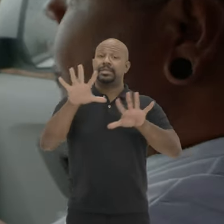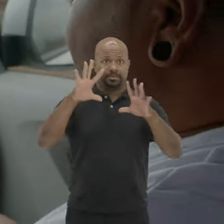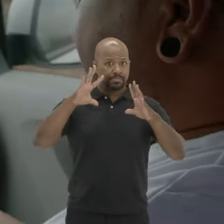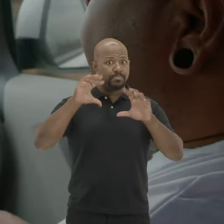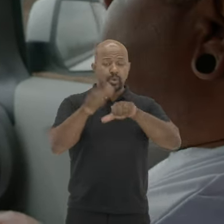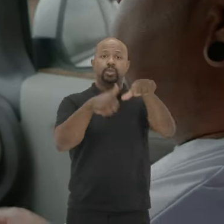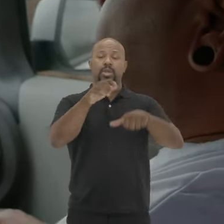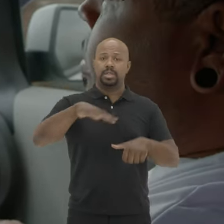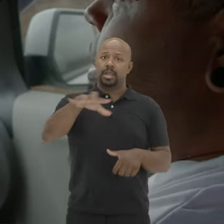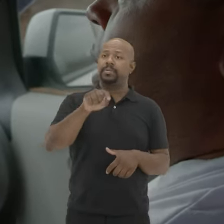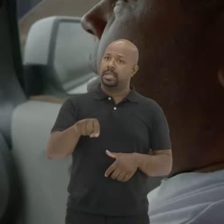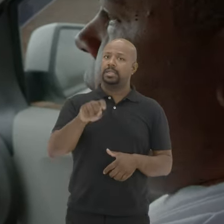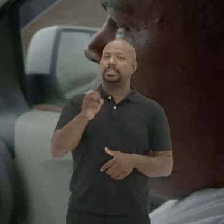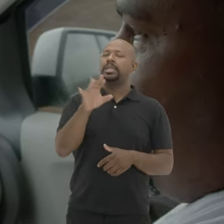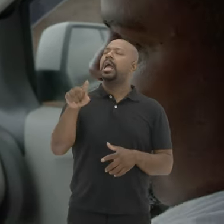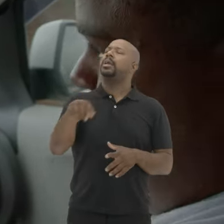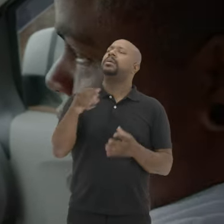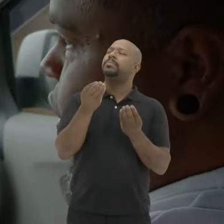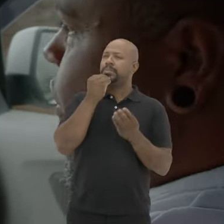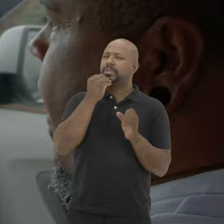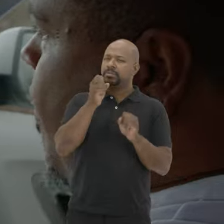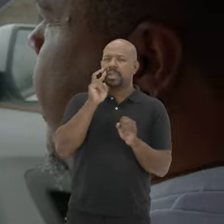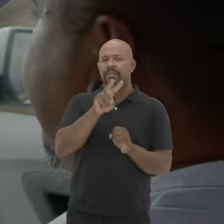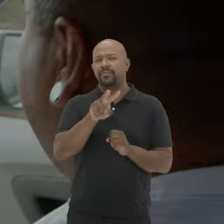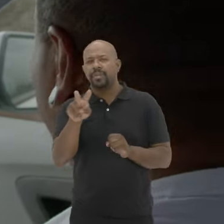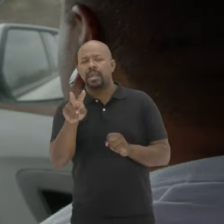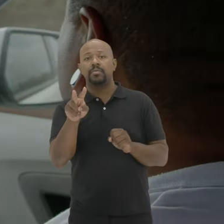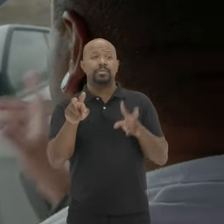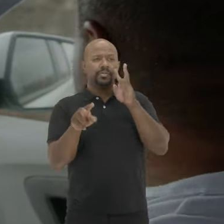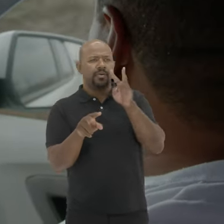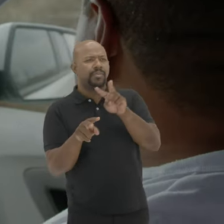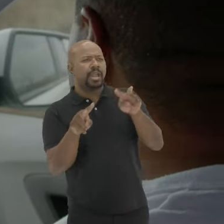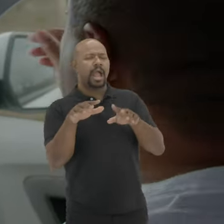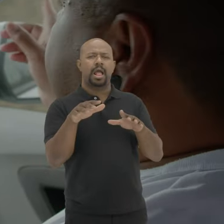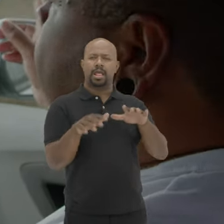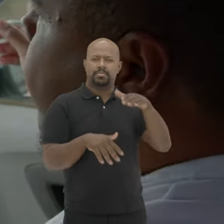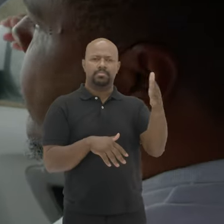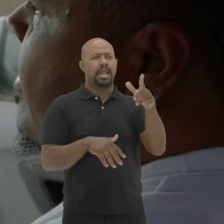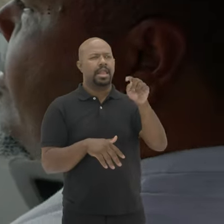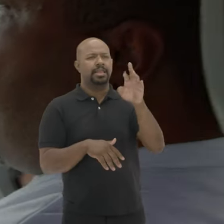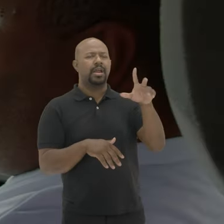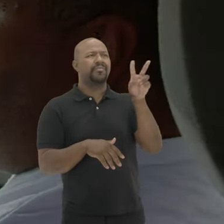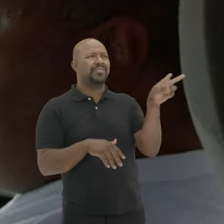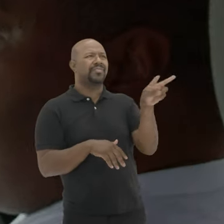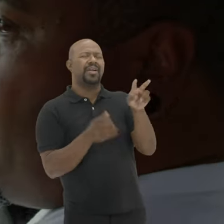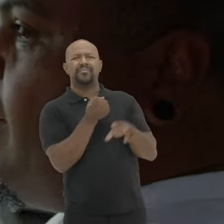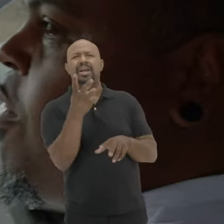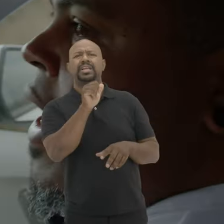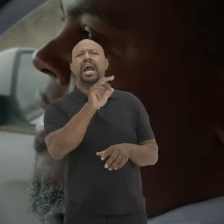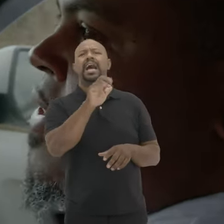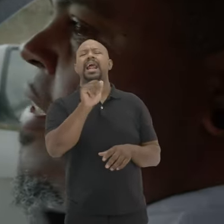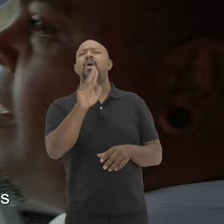mudou que é Campos possível a gente vê Ema e uma coisa que vocês vão lendo aqui a lateral vai aparecer